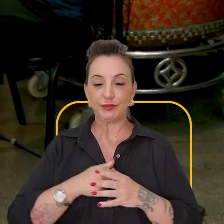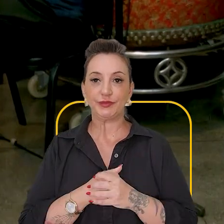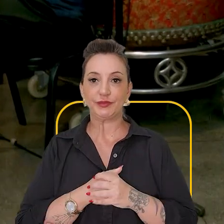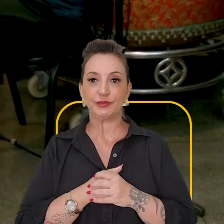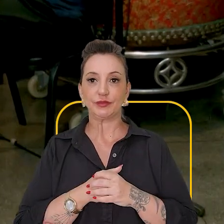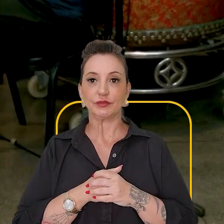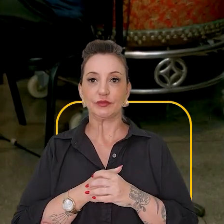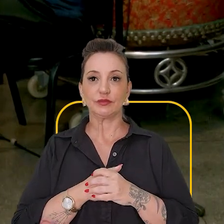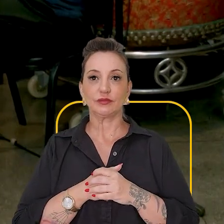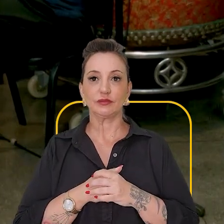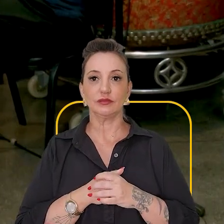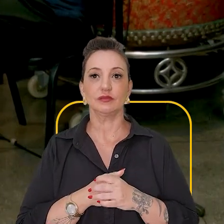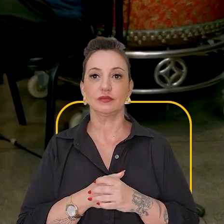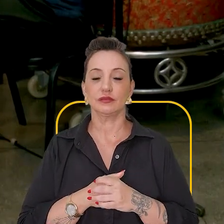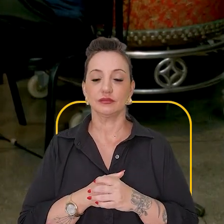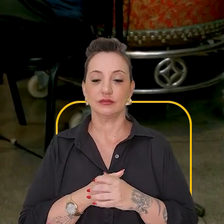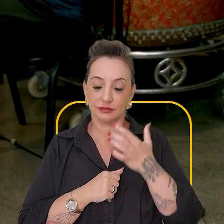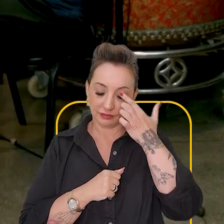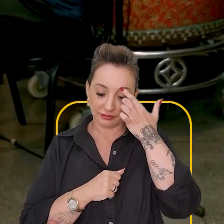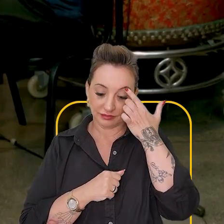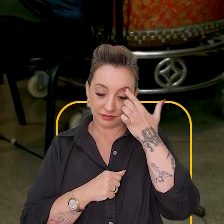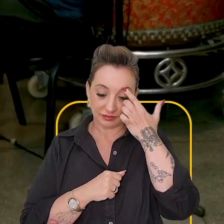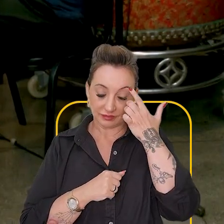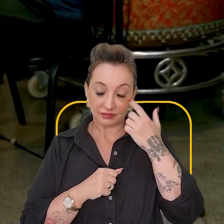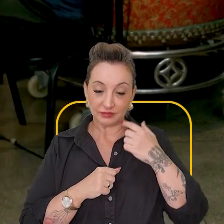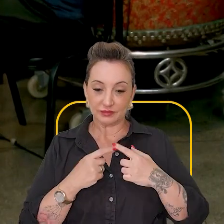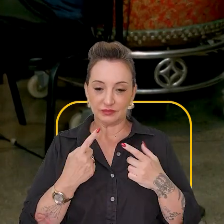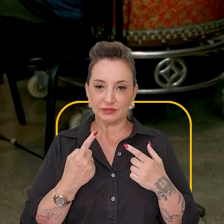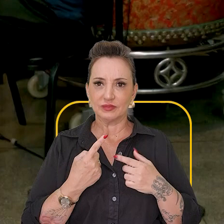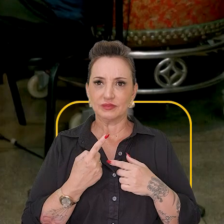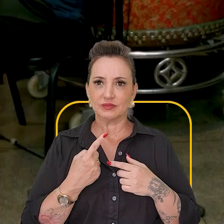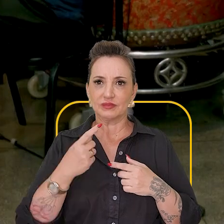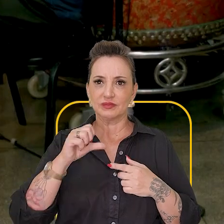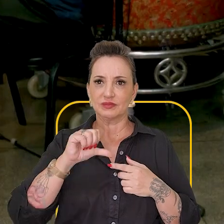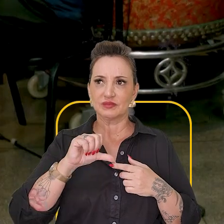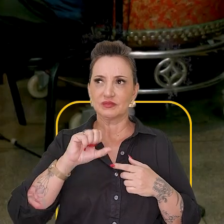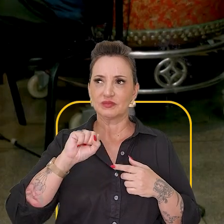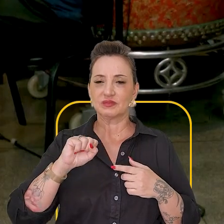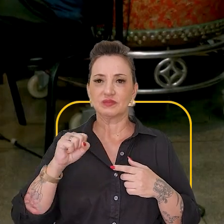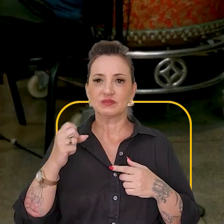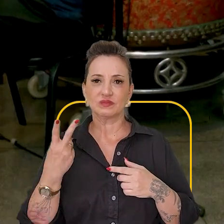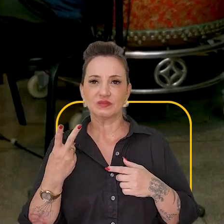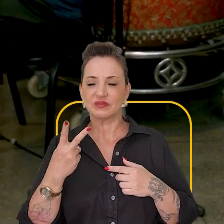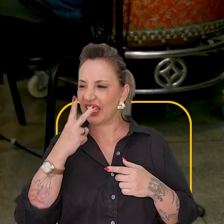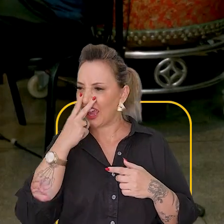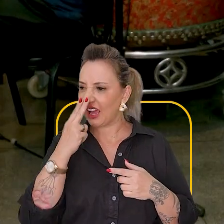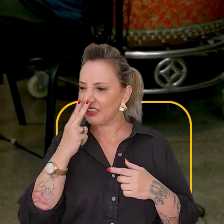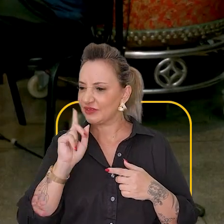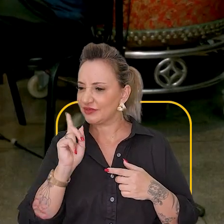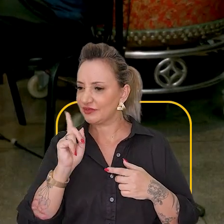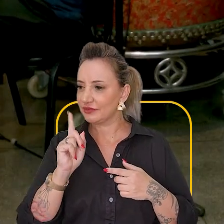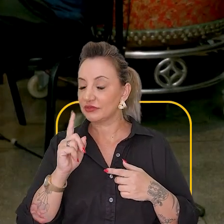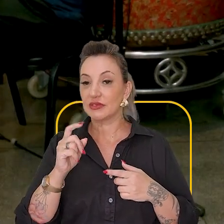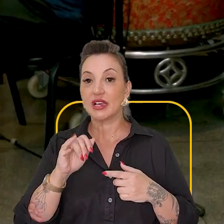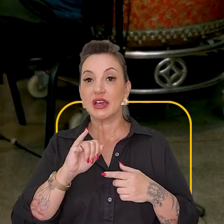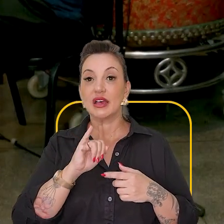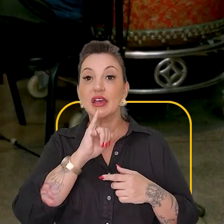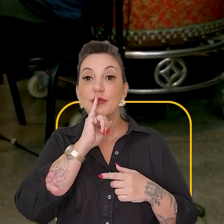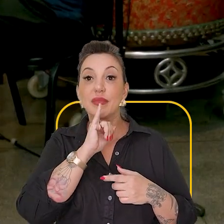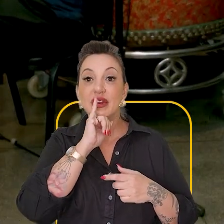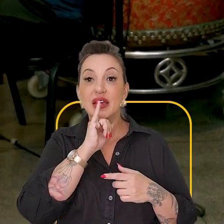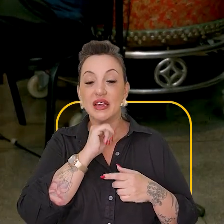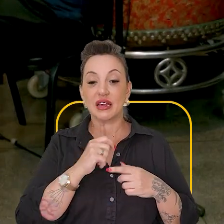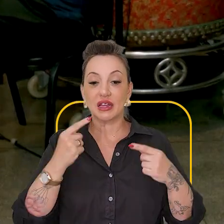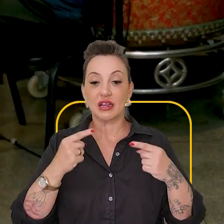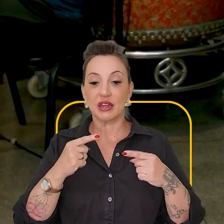fui 80 e 82 se eu não me engano no Ipiranga